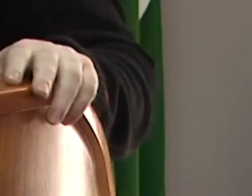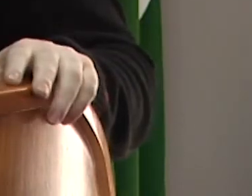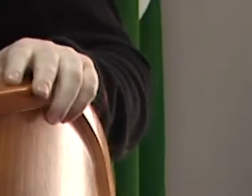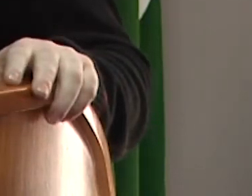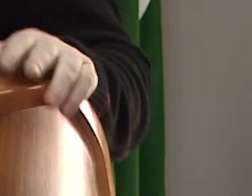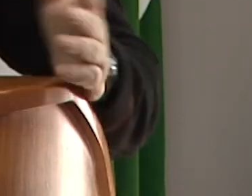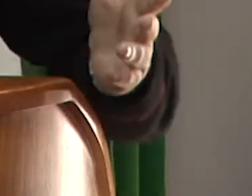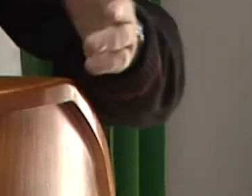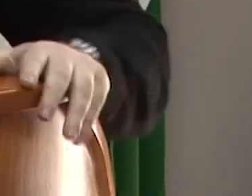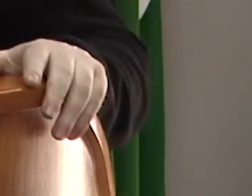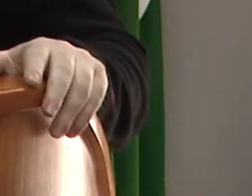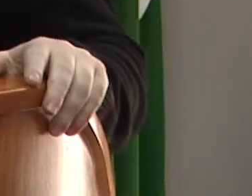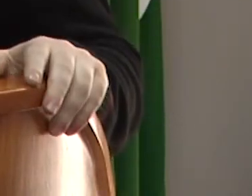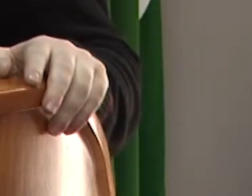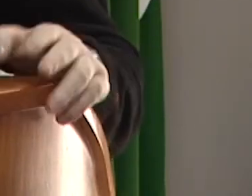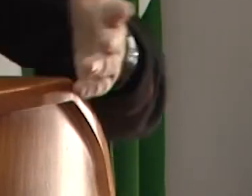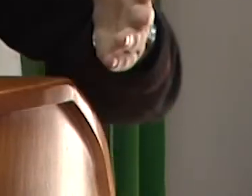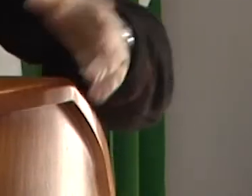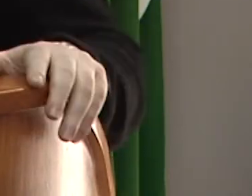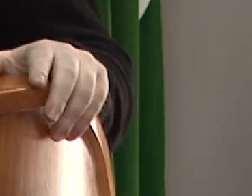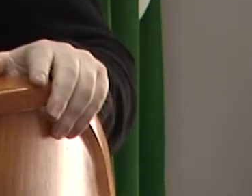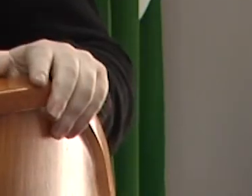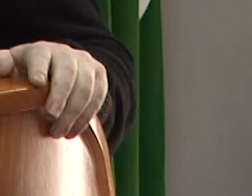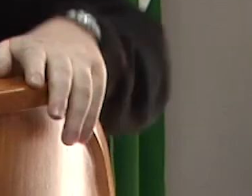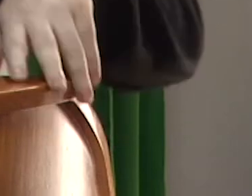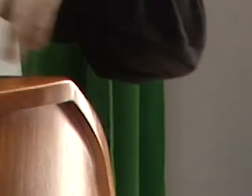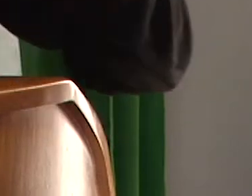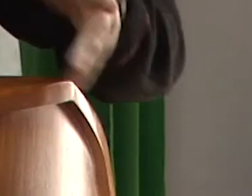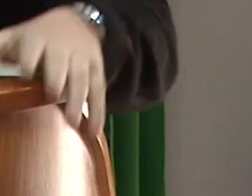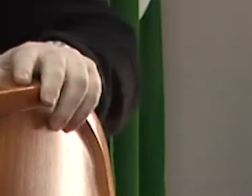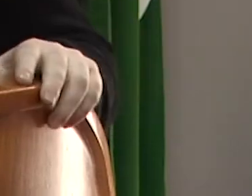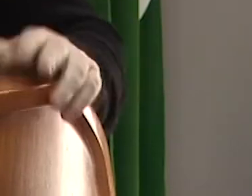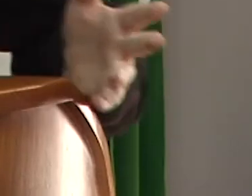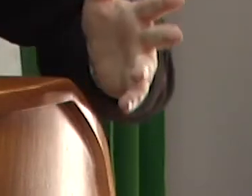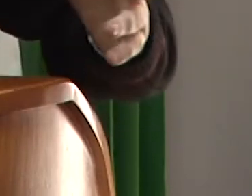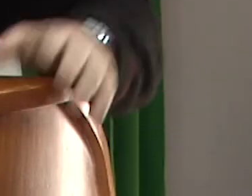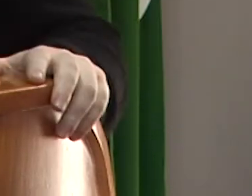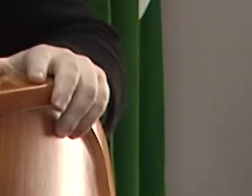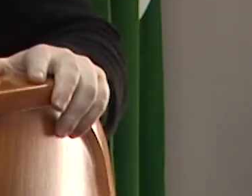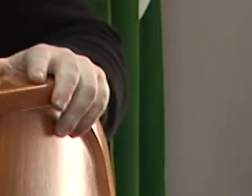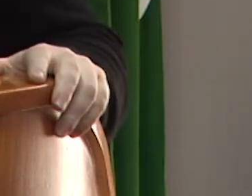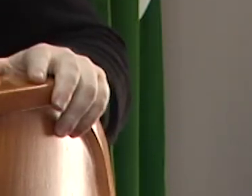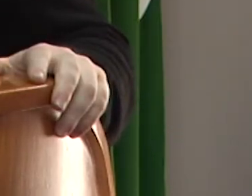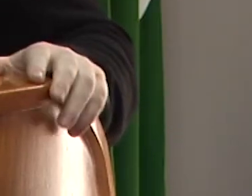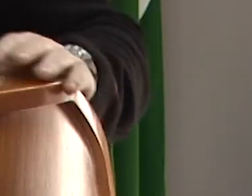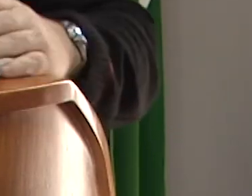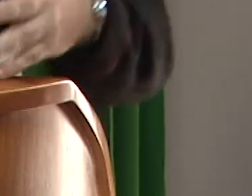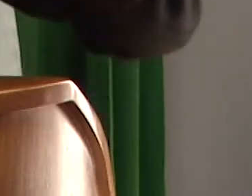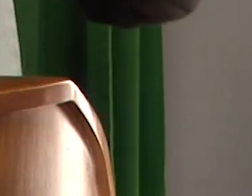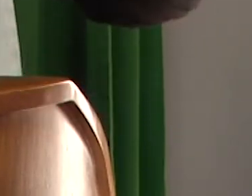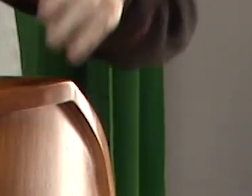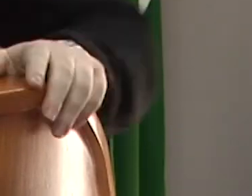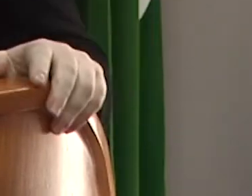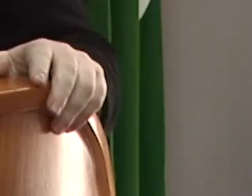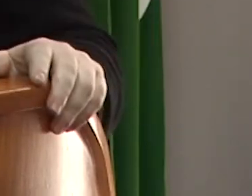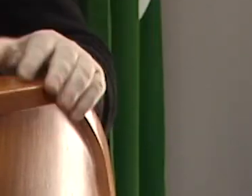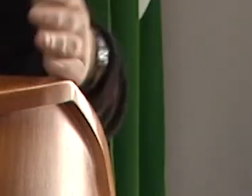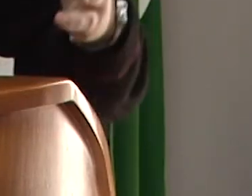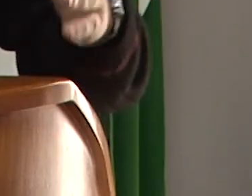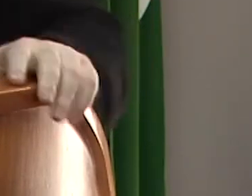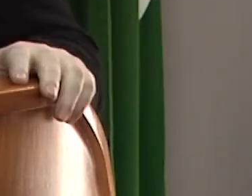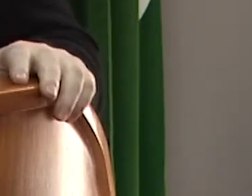essa perda. Esperamos que aí na frente surja alguém, se possível que seja dentro do PSB também, para